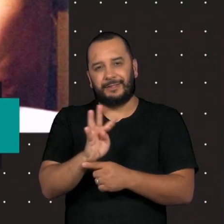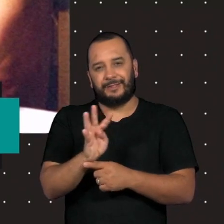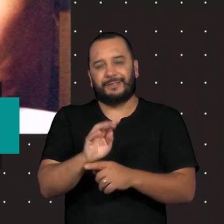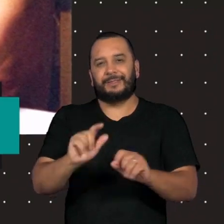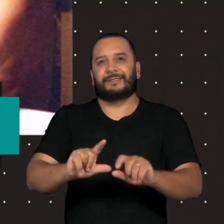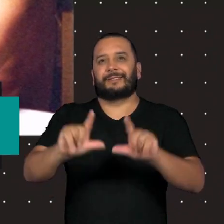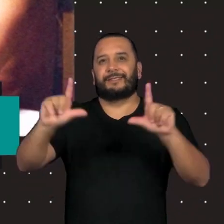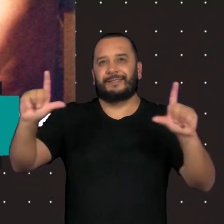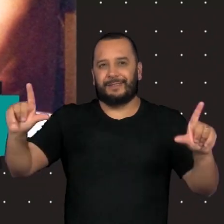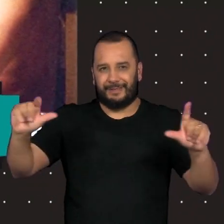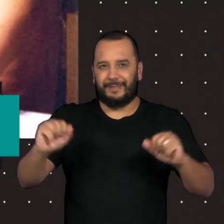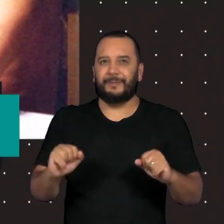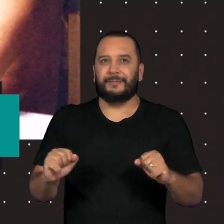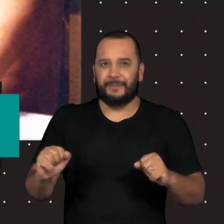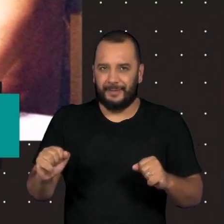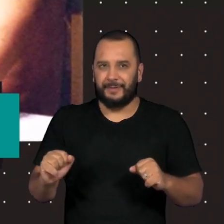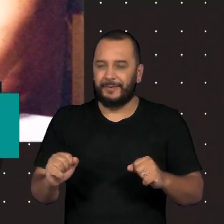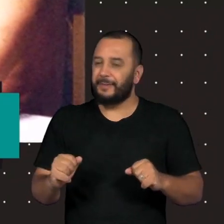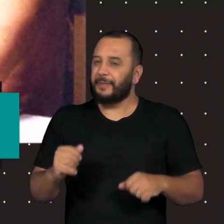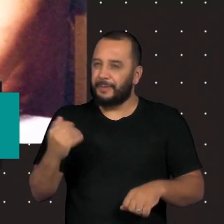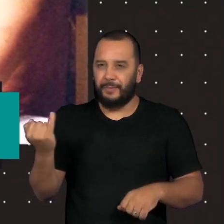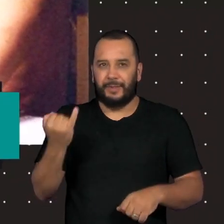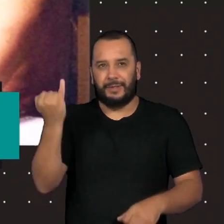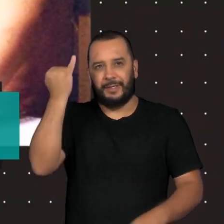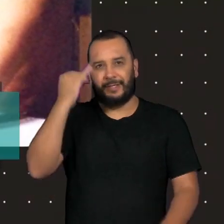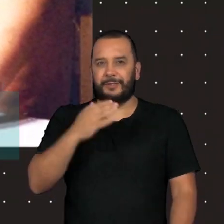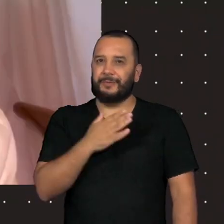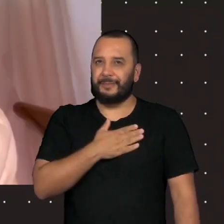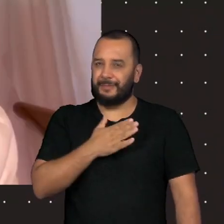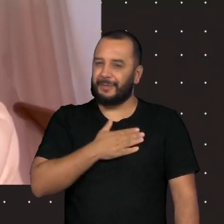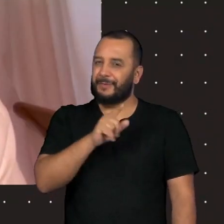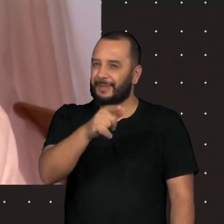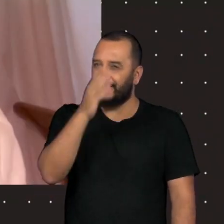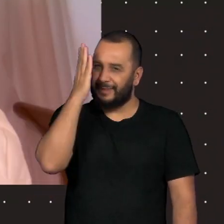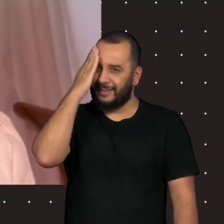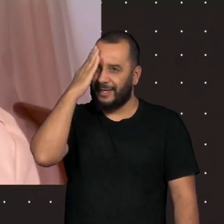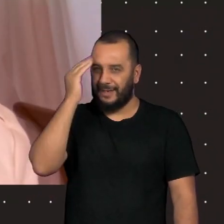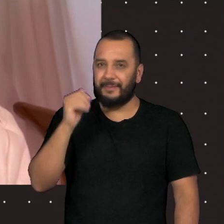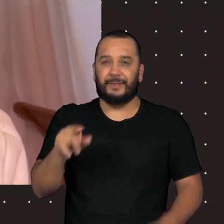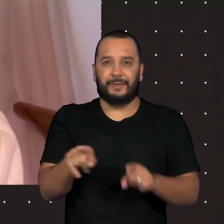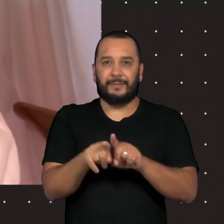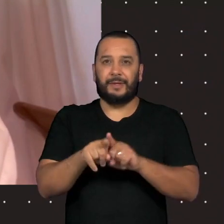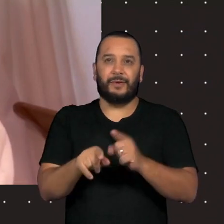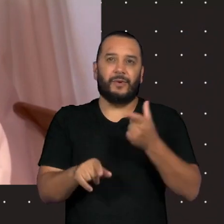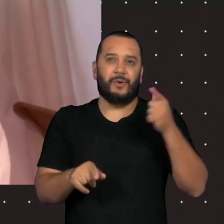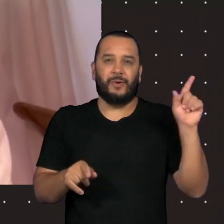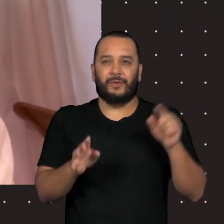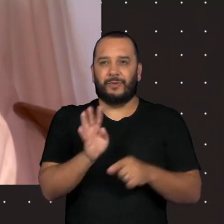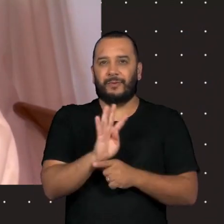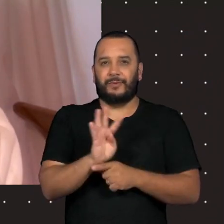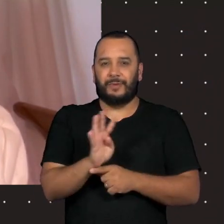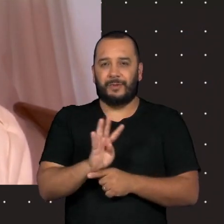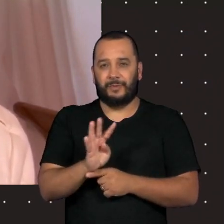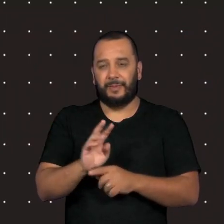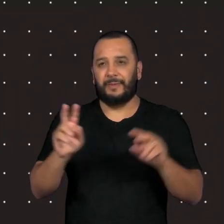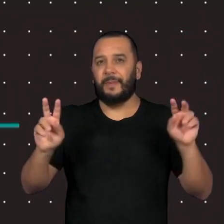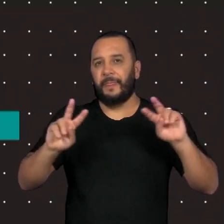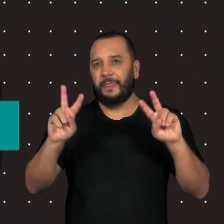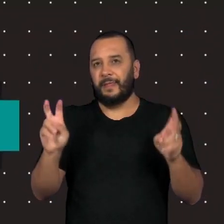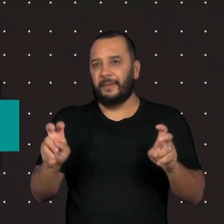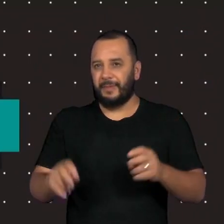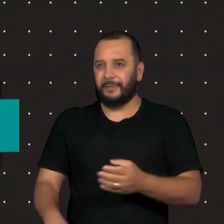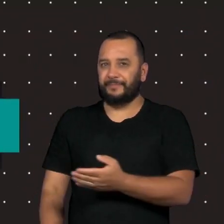queria te dizer que foi uma coisa muito importante para mim, como você sabe. E depois o outro filme que nós fizemos, o Através da Janela,